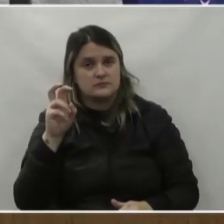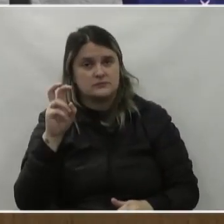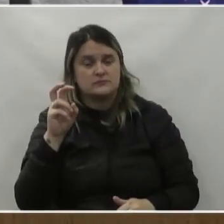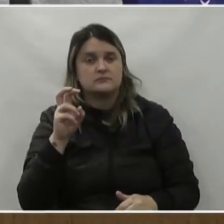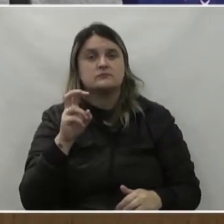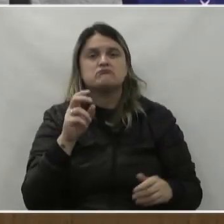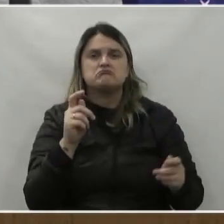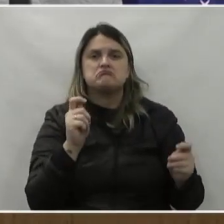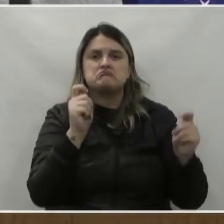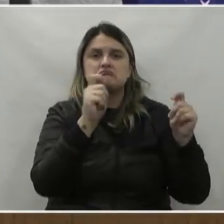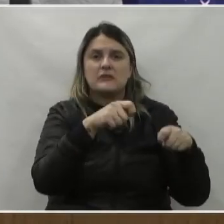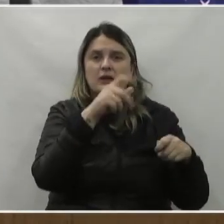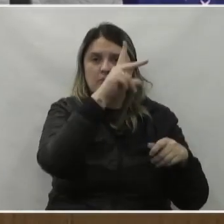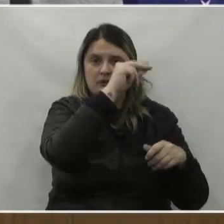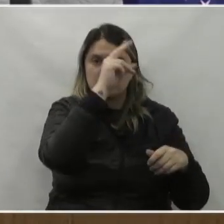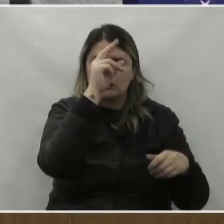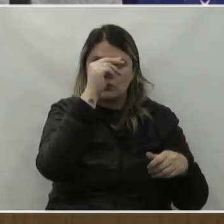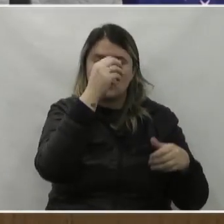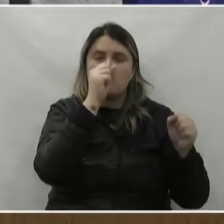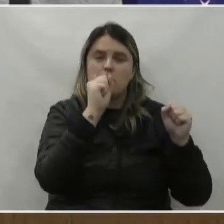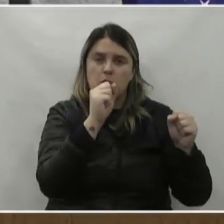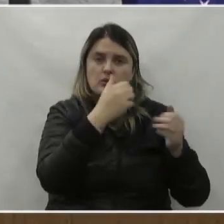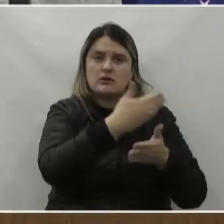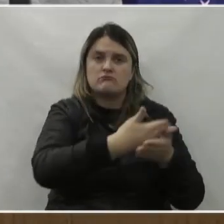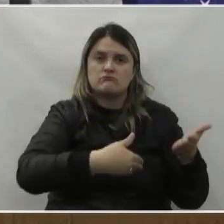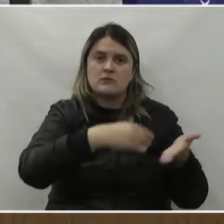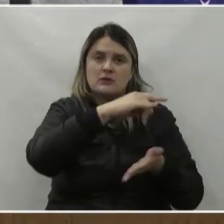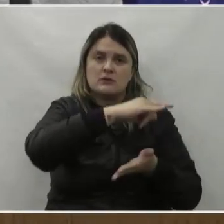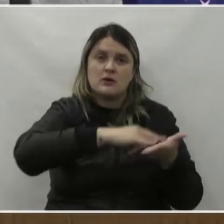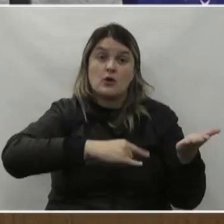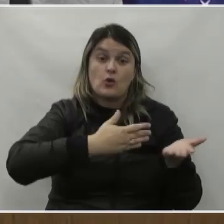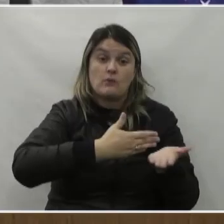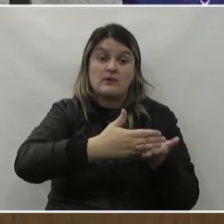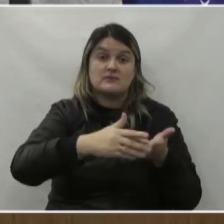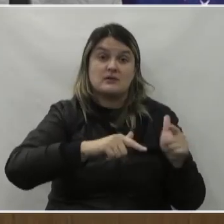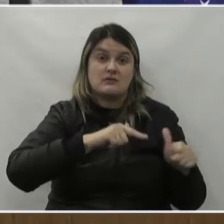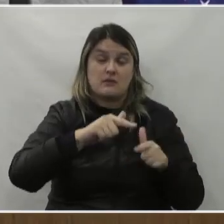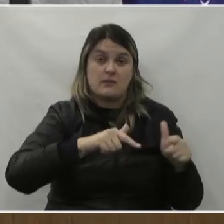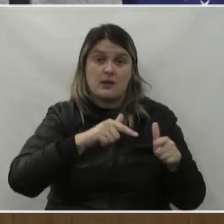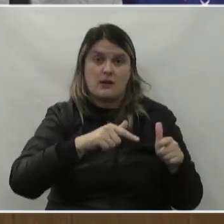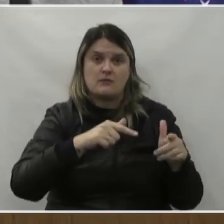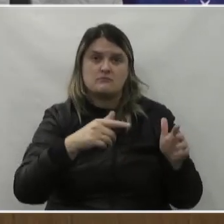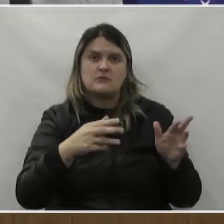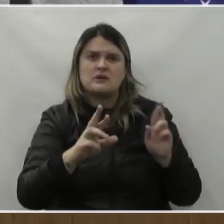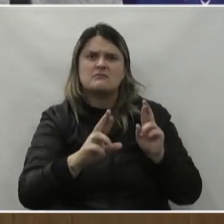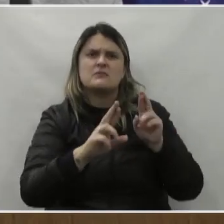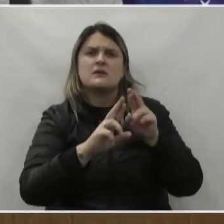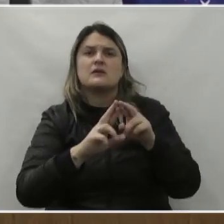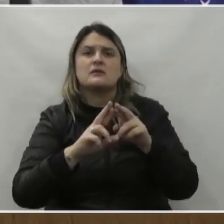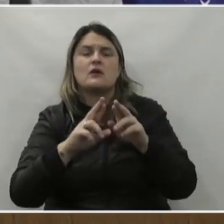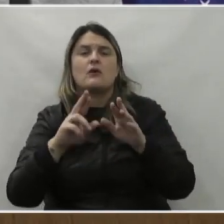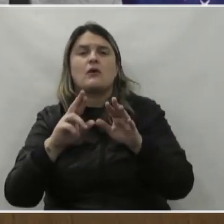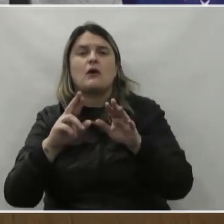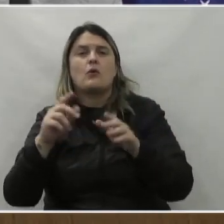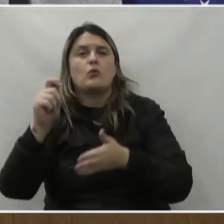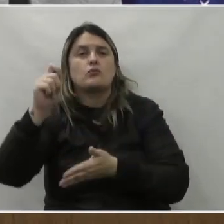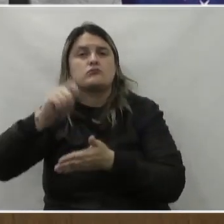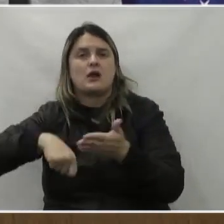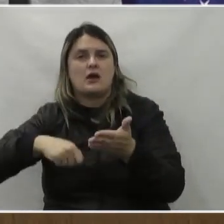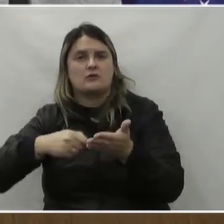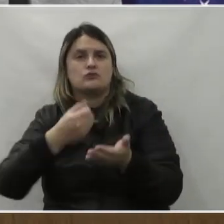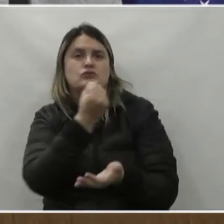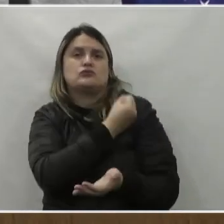19/2025. Autoriza o Poder Executivo Municipal a emitir a ordem de serviço relativa ao contrato de concessão